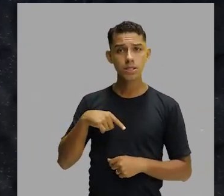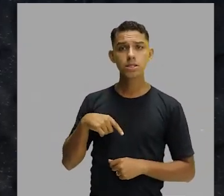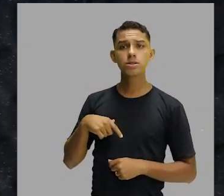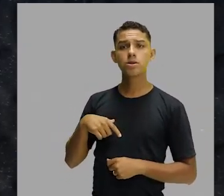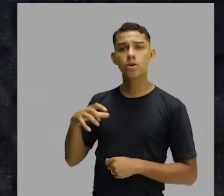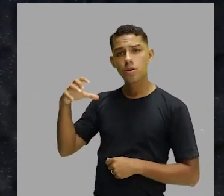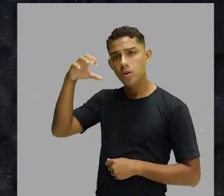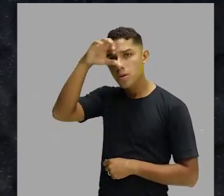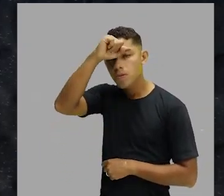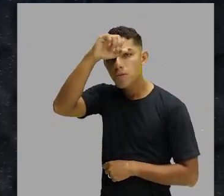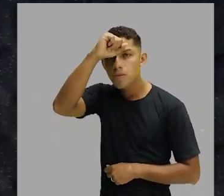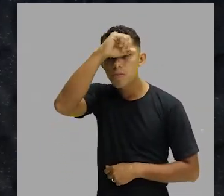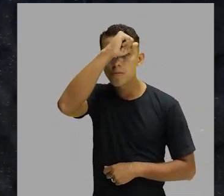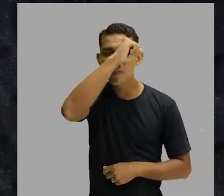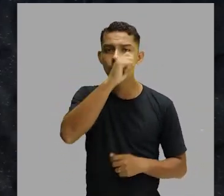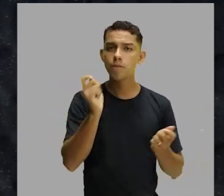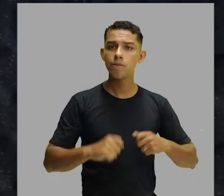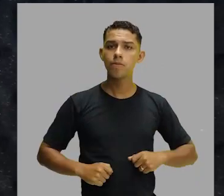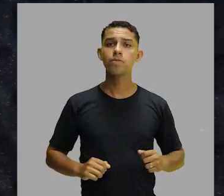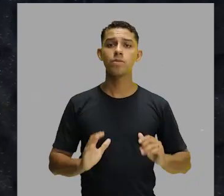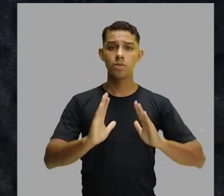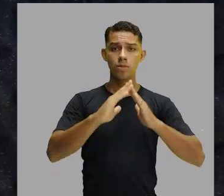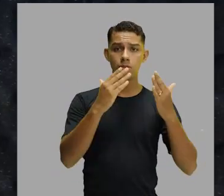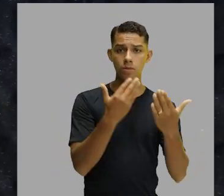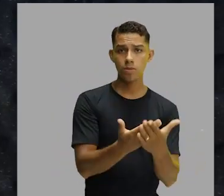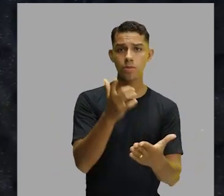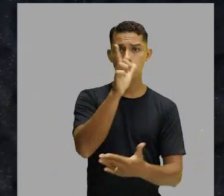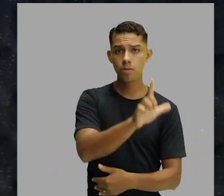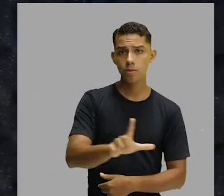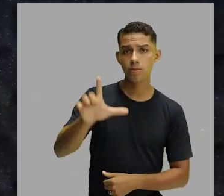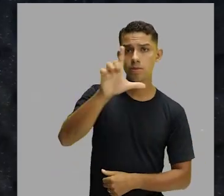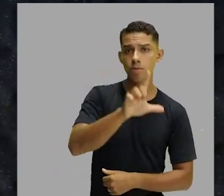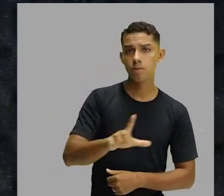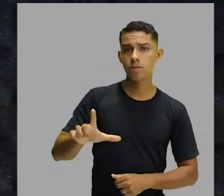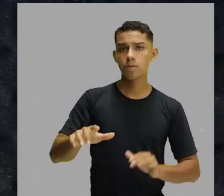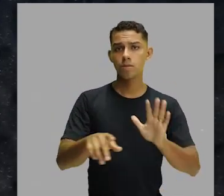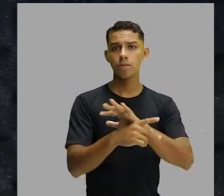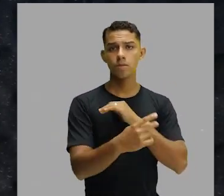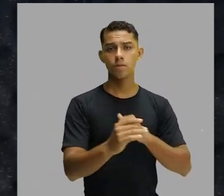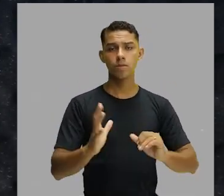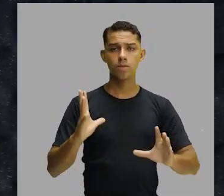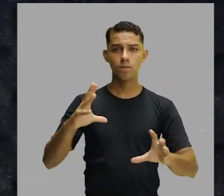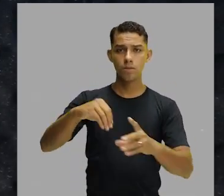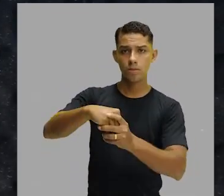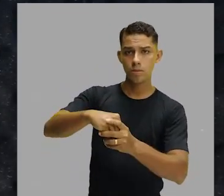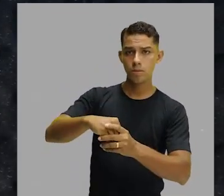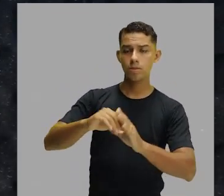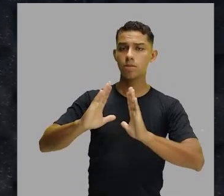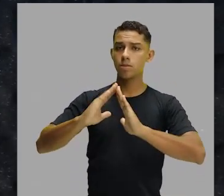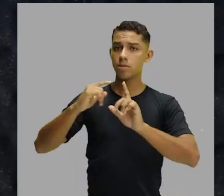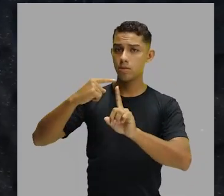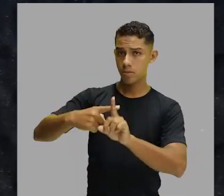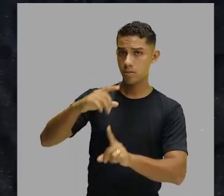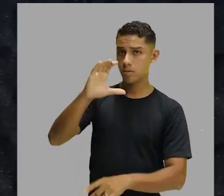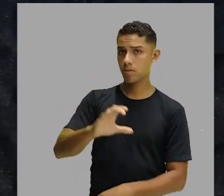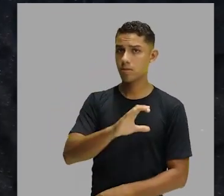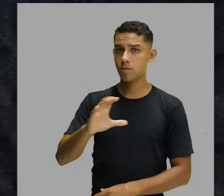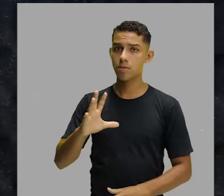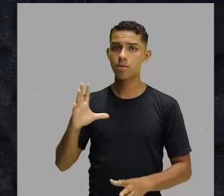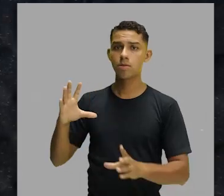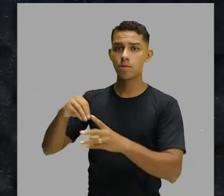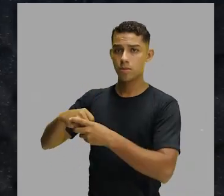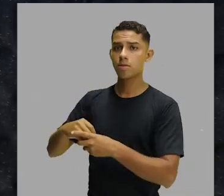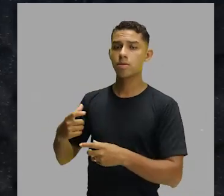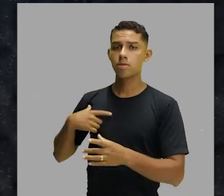As escolas, né, elas faziam parte da igreja, ou melhor dizendo, a igreja estava